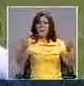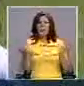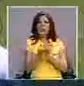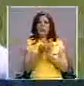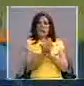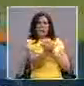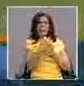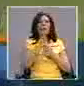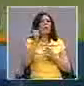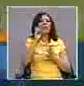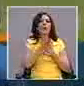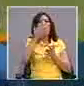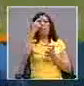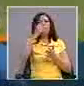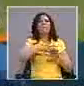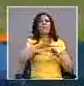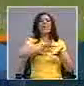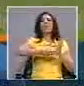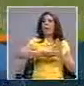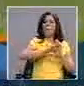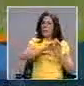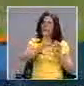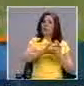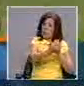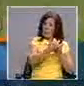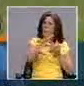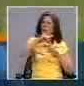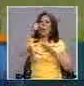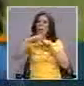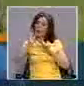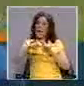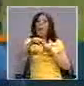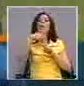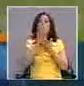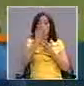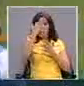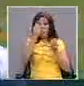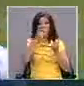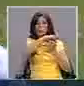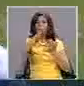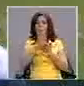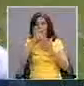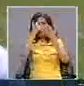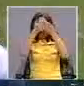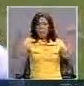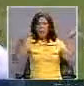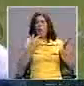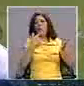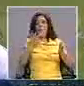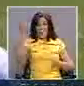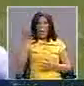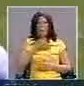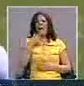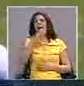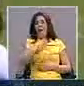só nesta época, mas durante todo o ano. Também que a mentalidade dos estudantes abriu-se imenso, porque antigamente as pessoas achavam que